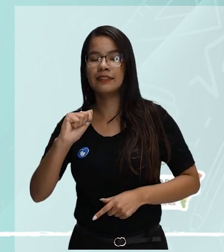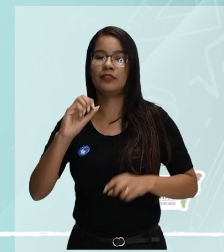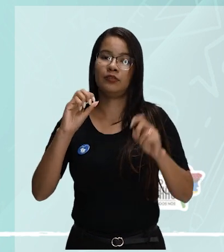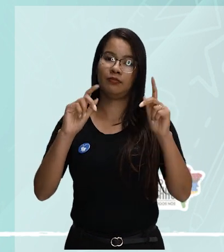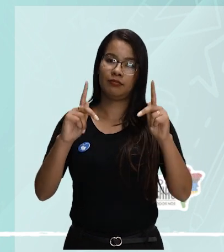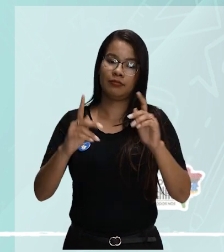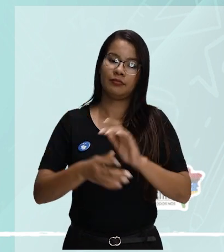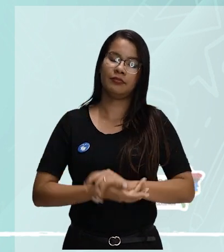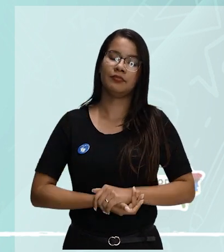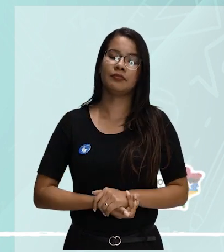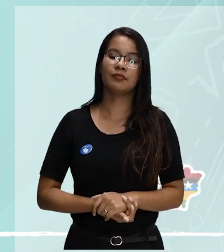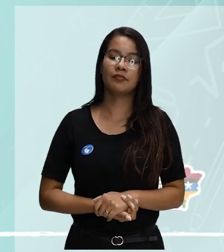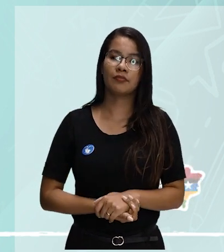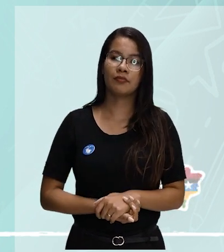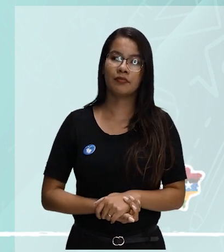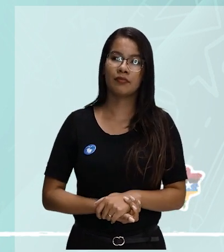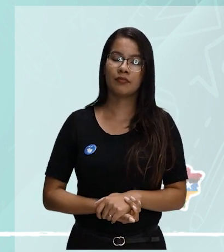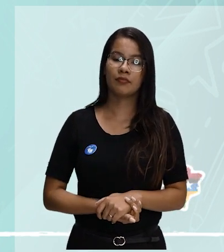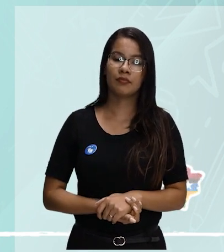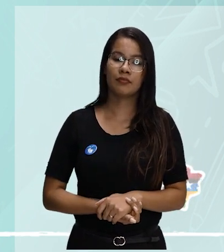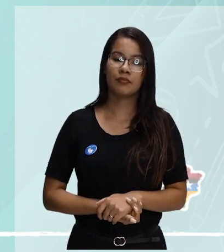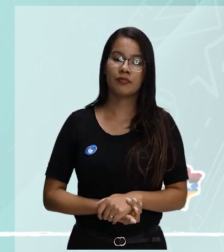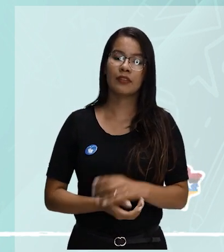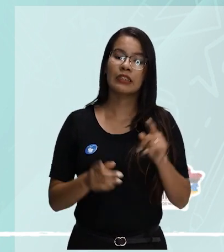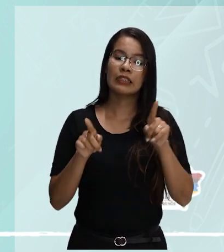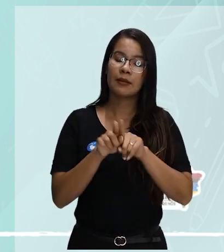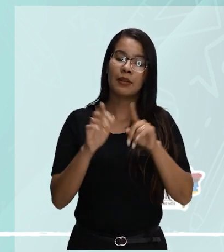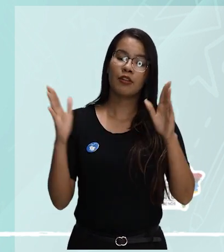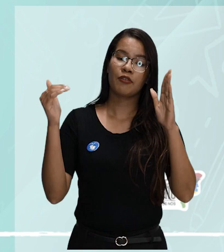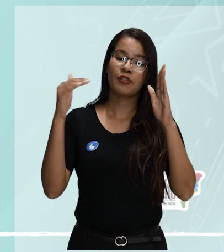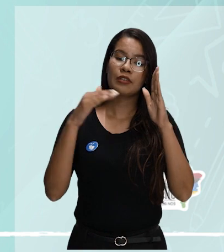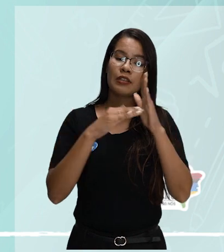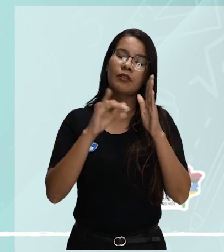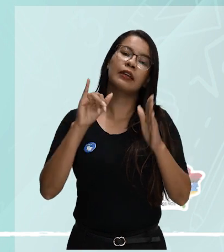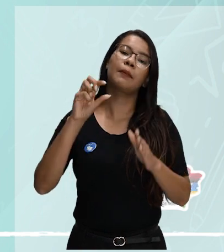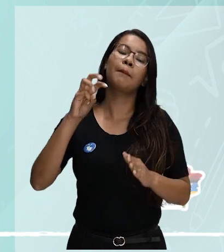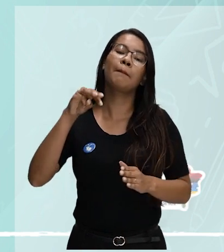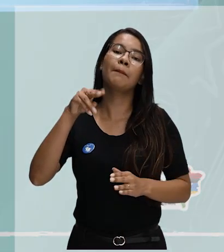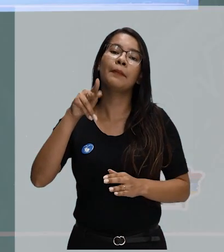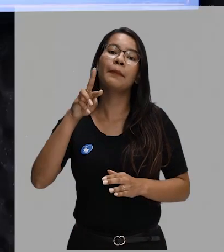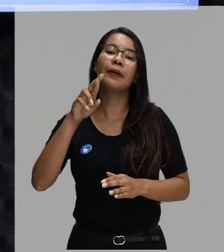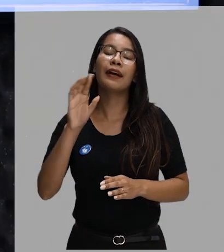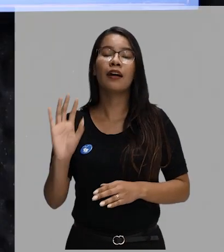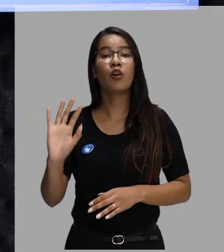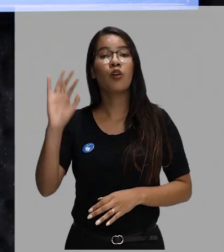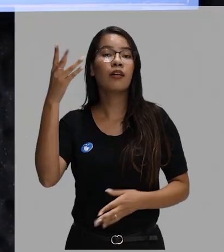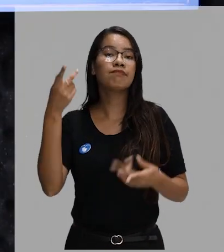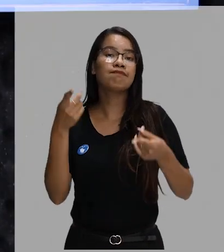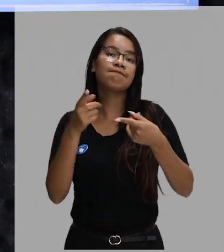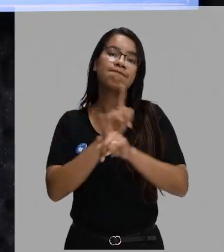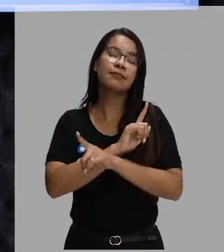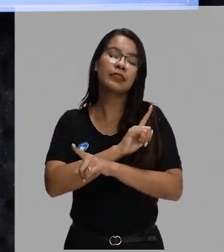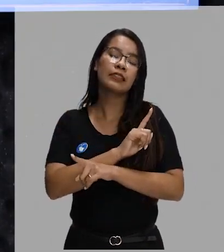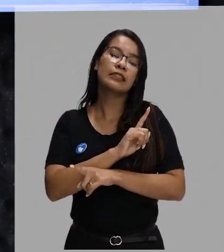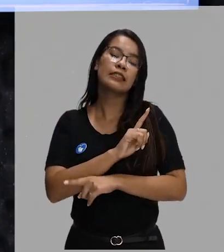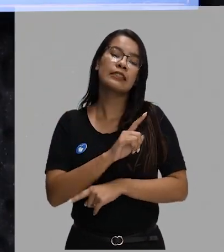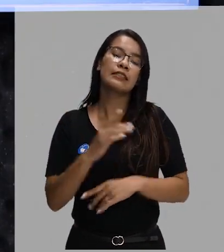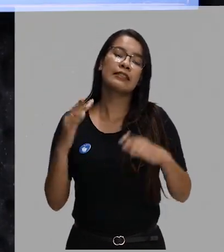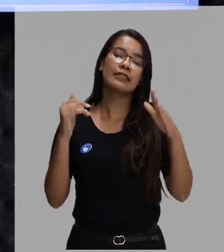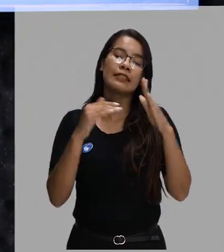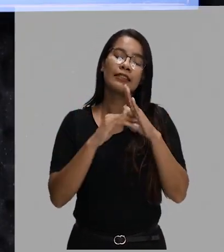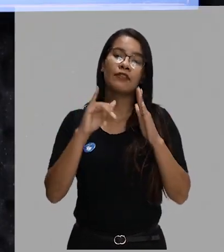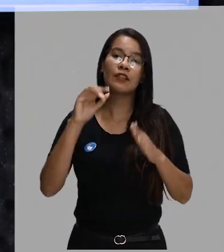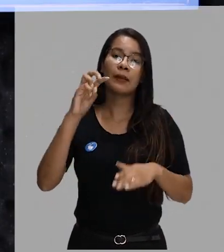aí. Ok? E a função ímpar? A função ímpar acontece o contrário. Na função